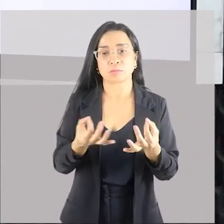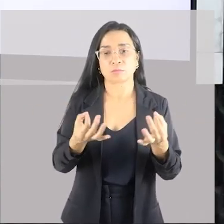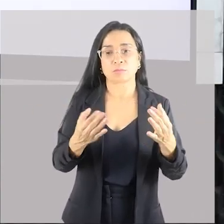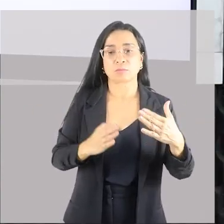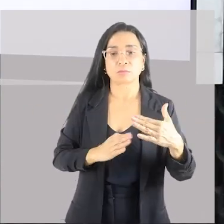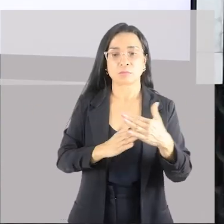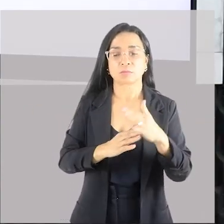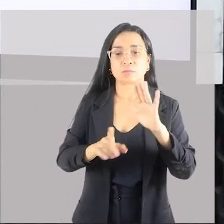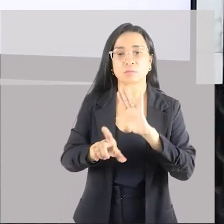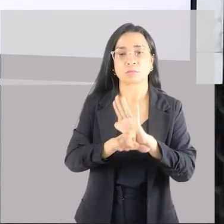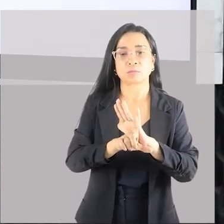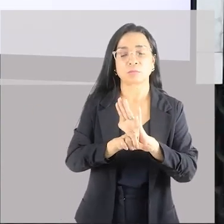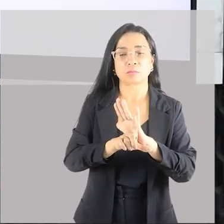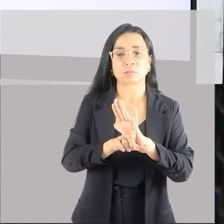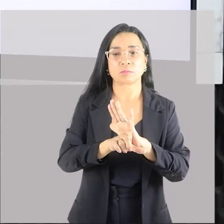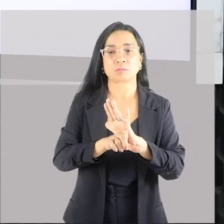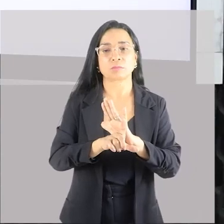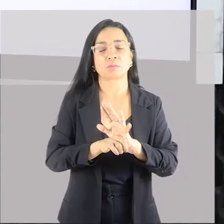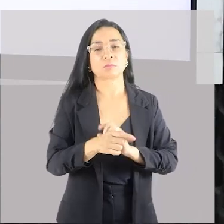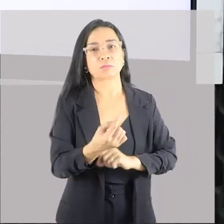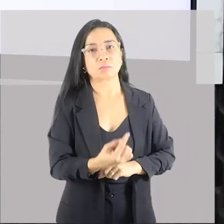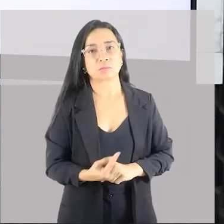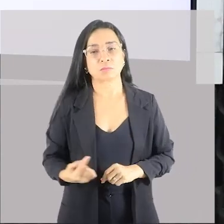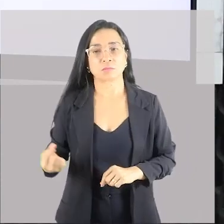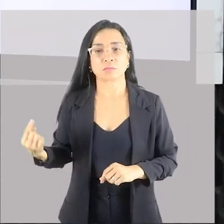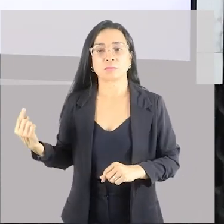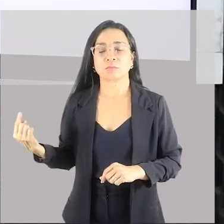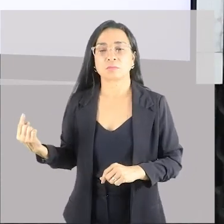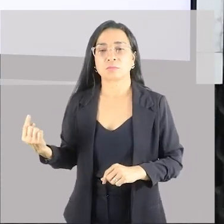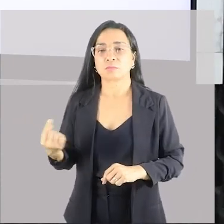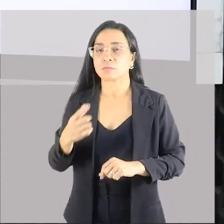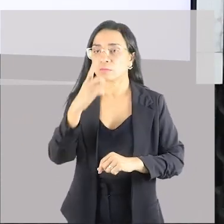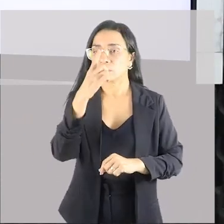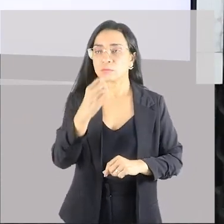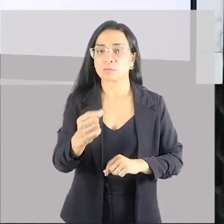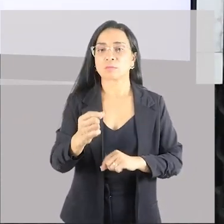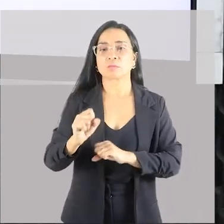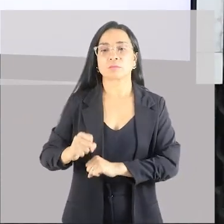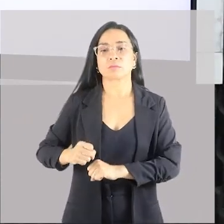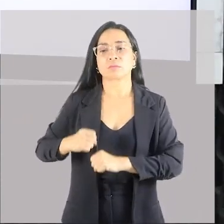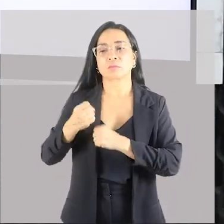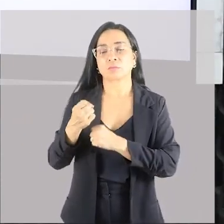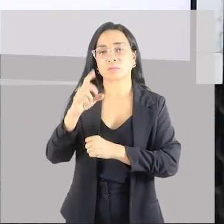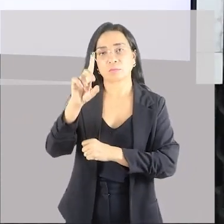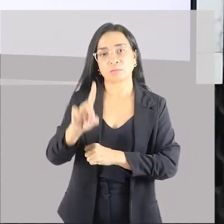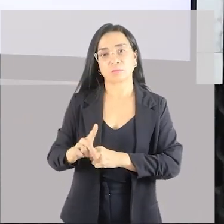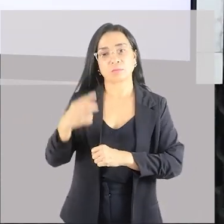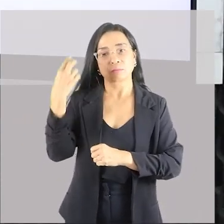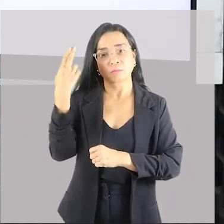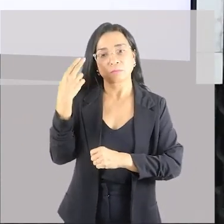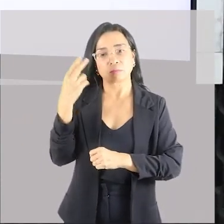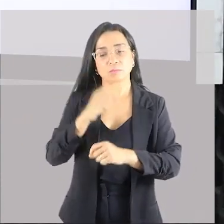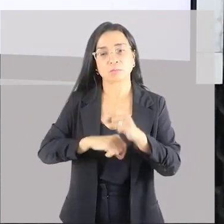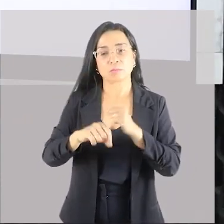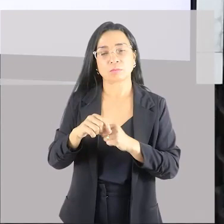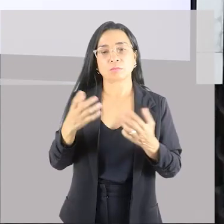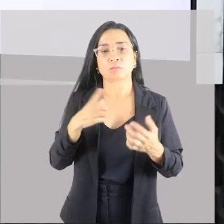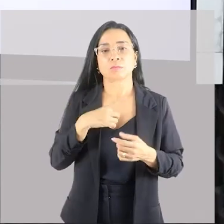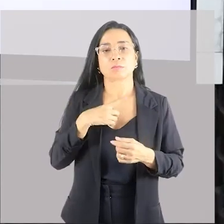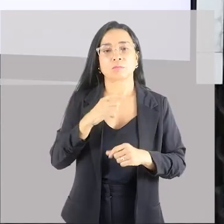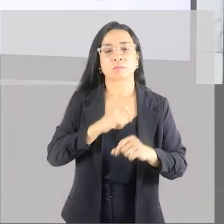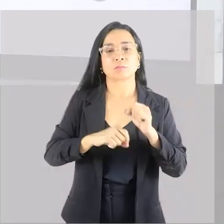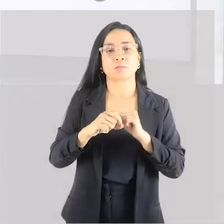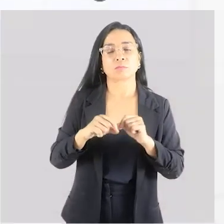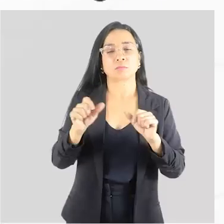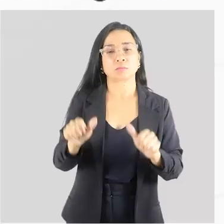da lei impostos até pela lei natural. Locke é um dos defensores do direito natural. Obviamente, o que nós temos aqui